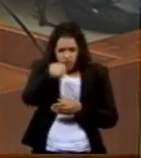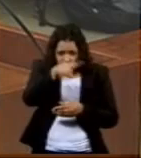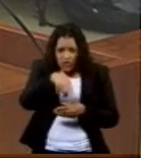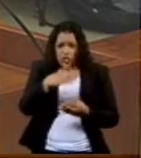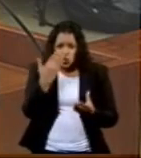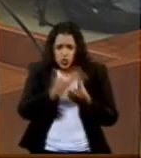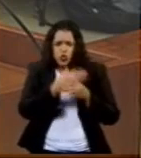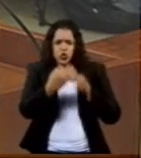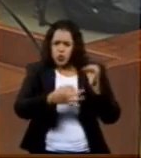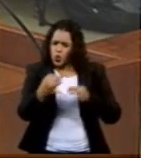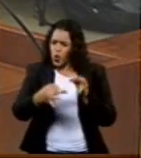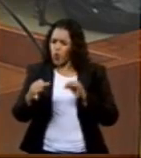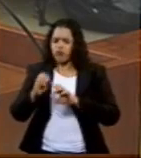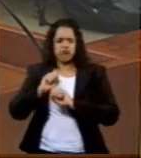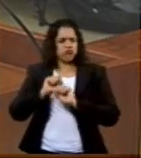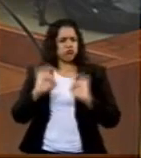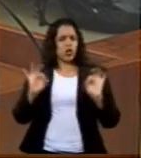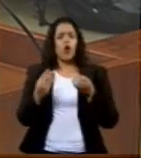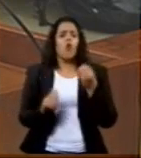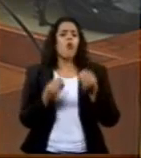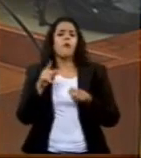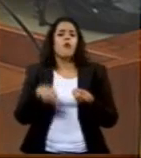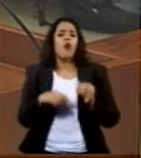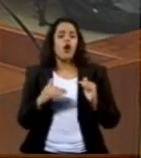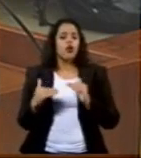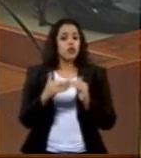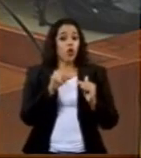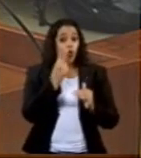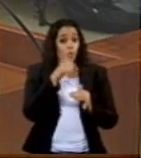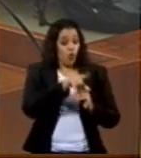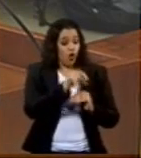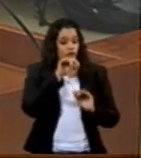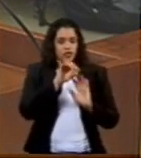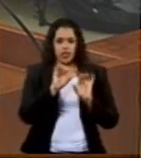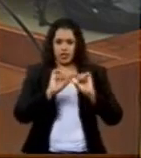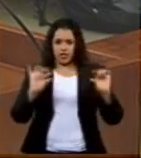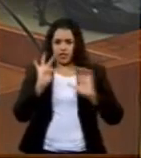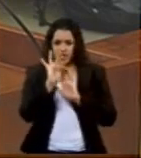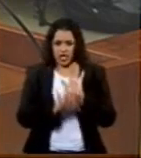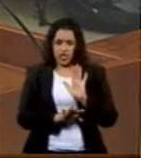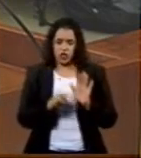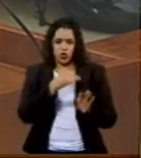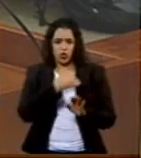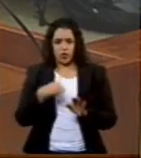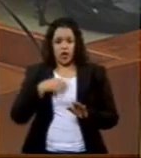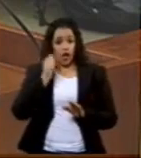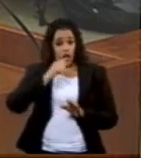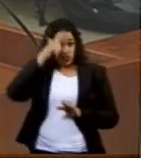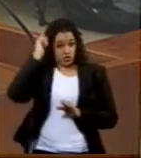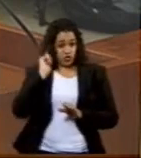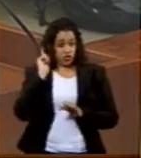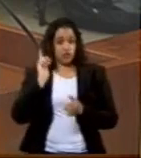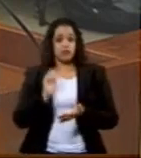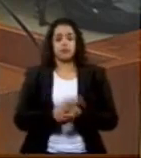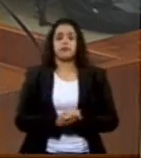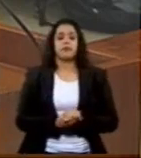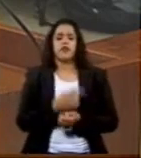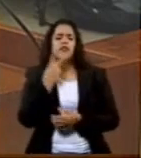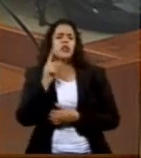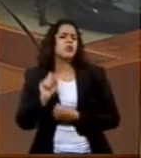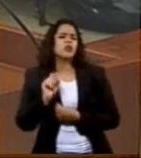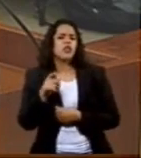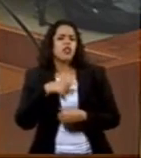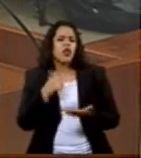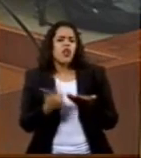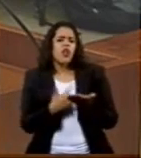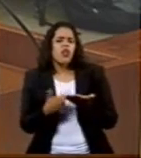sobre como funciona a igualdade. E destaco um trecho do voto do ministro Alexandre de Moraes, tirado de um